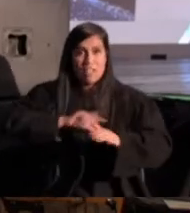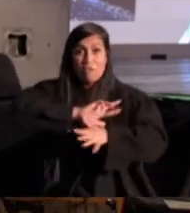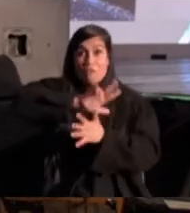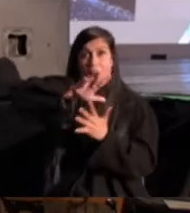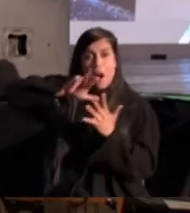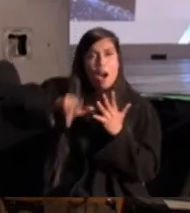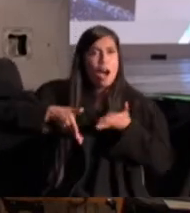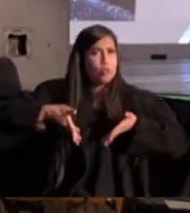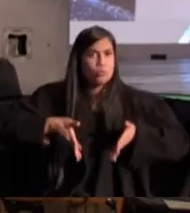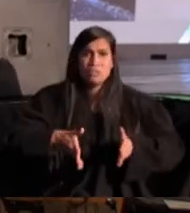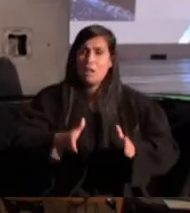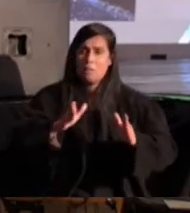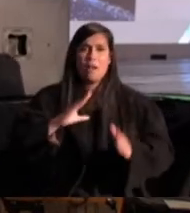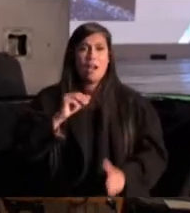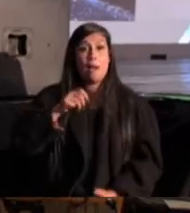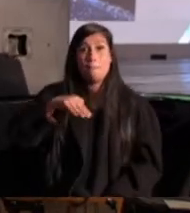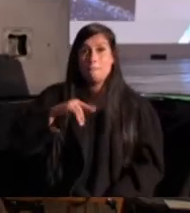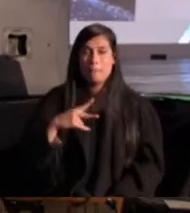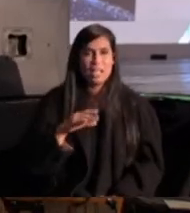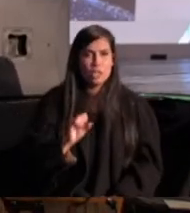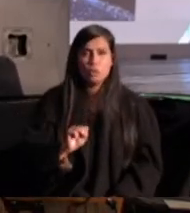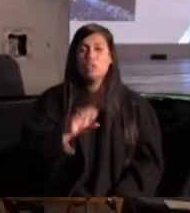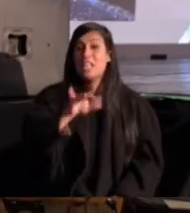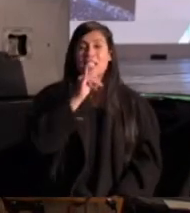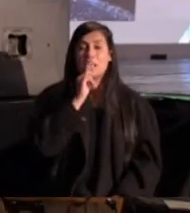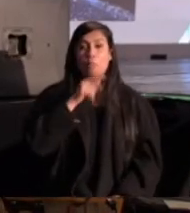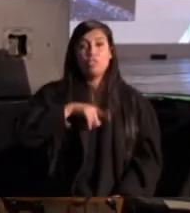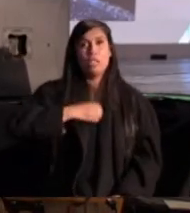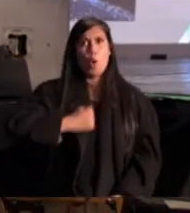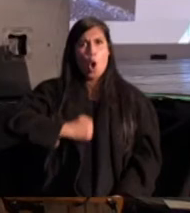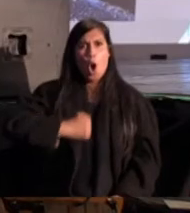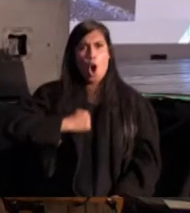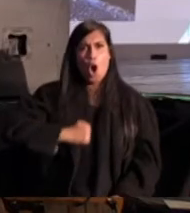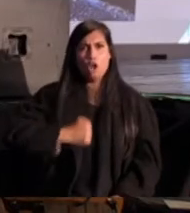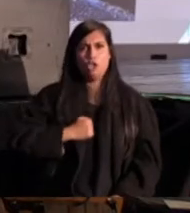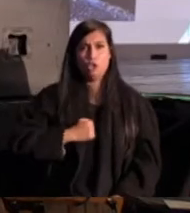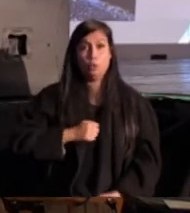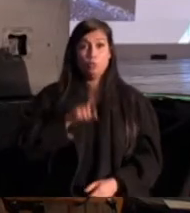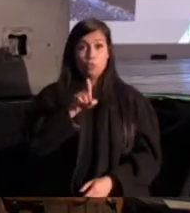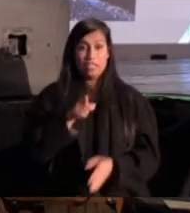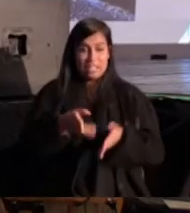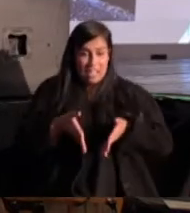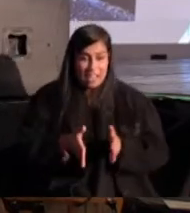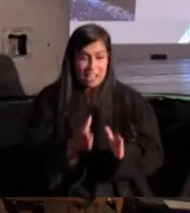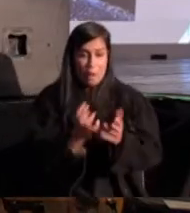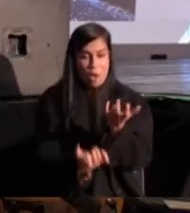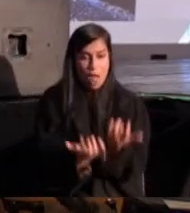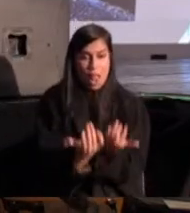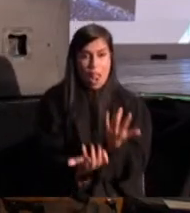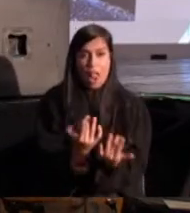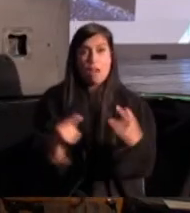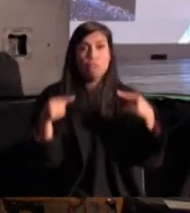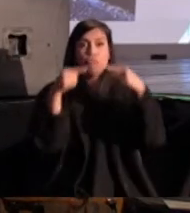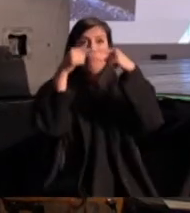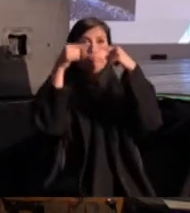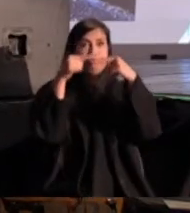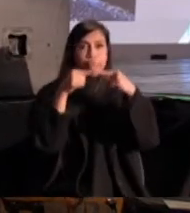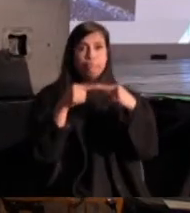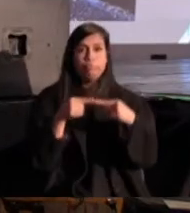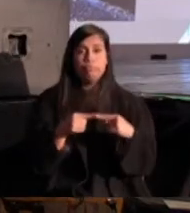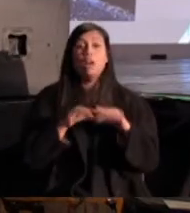Se estivermos alimentados com muito ódio e por um caminho de fogo, isso cria uma combinação. Se